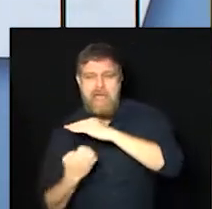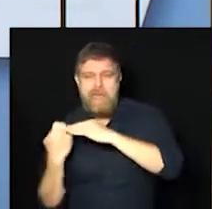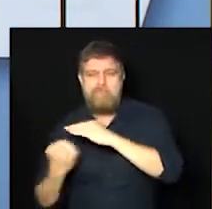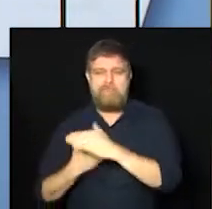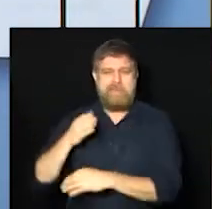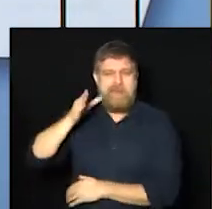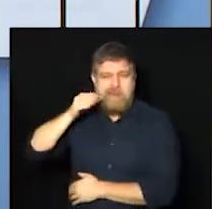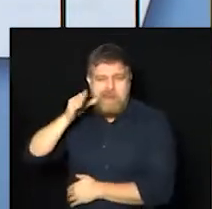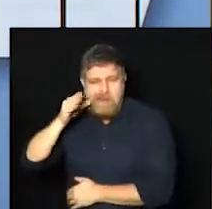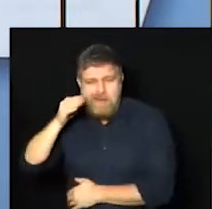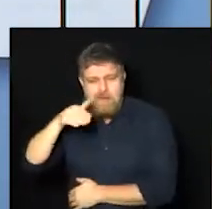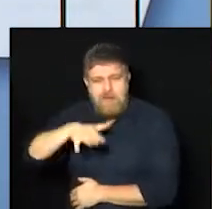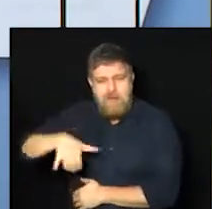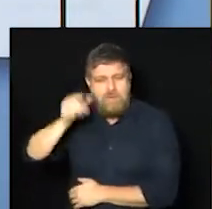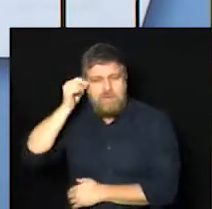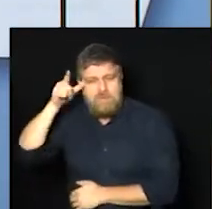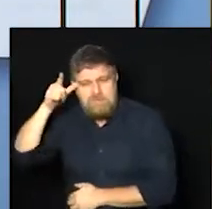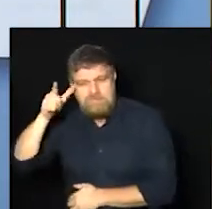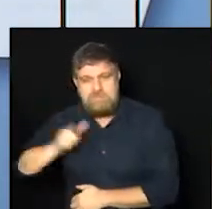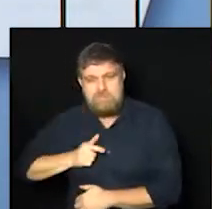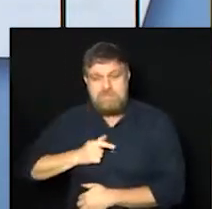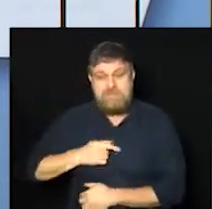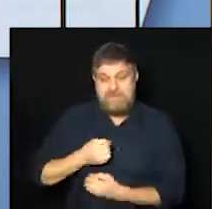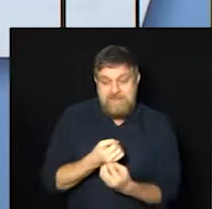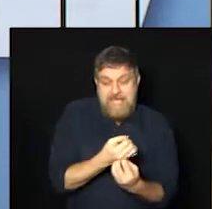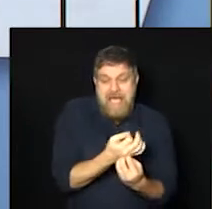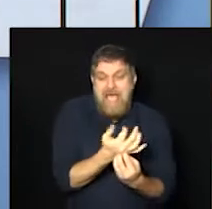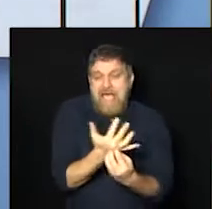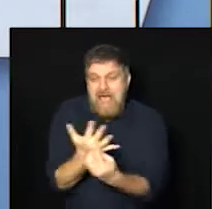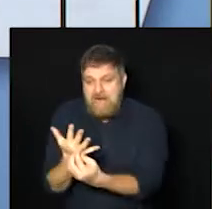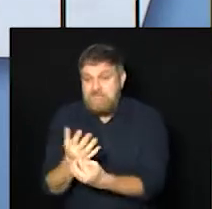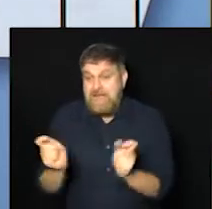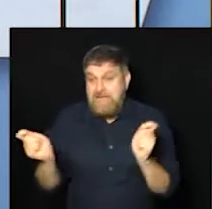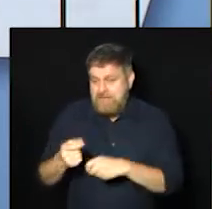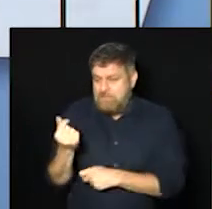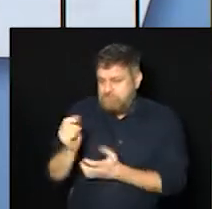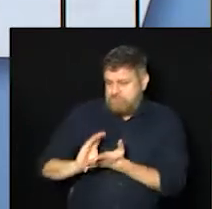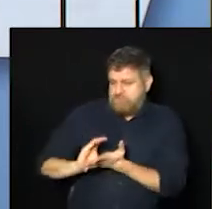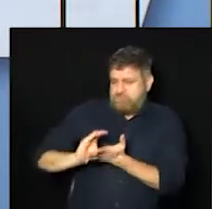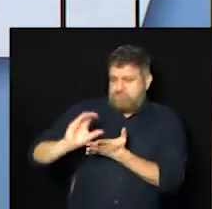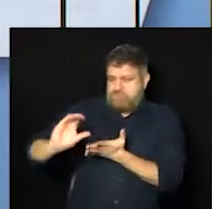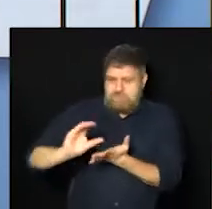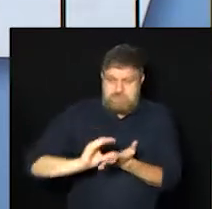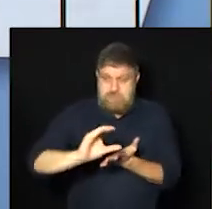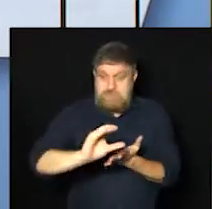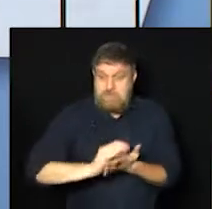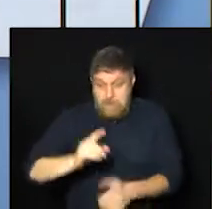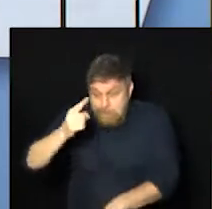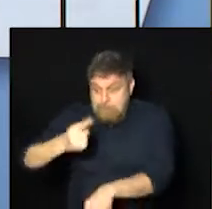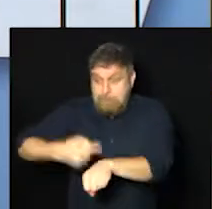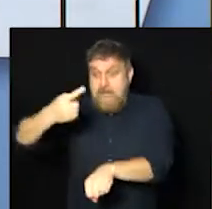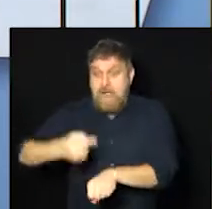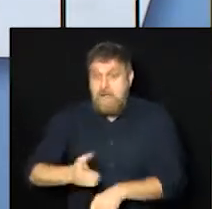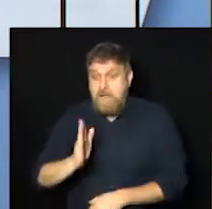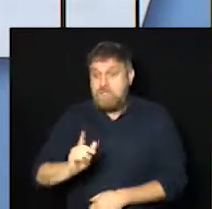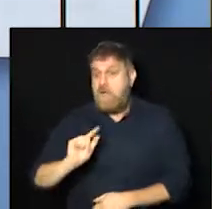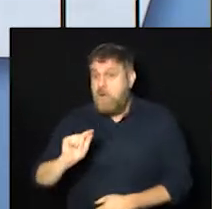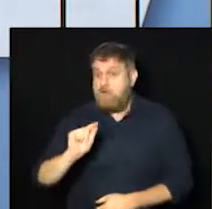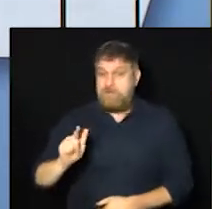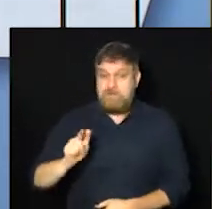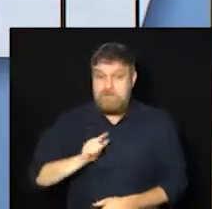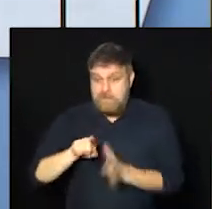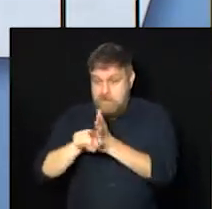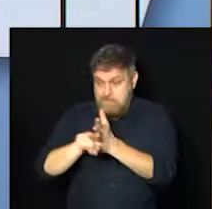trabalhadores e todos os espaços artísticos que possam receber esse auxílio emergencial, já que, de acordo aí